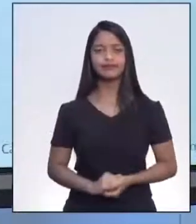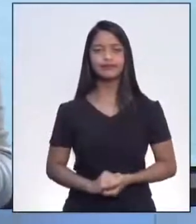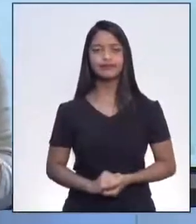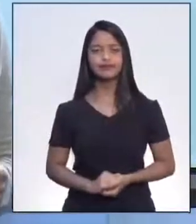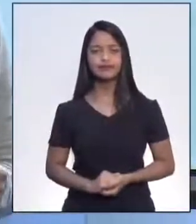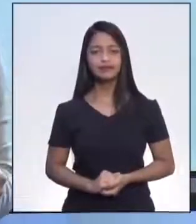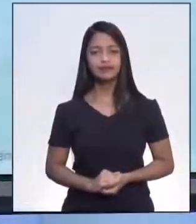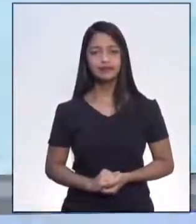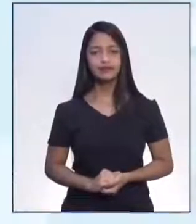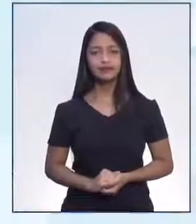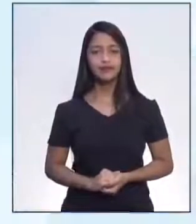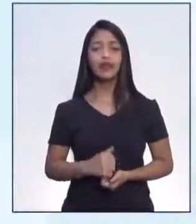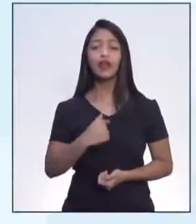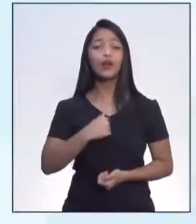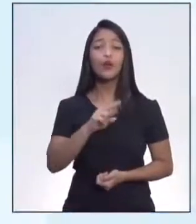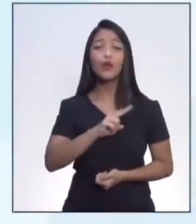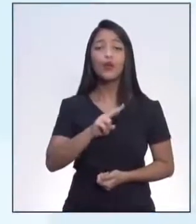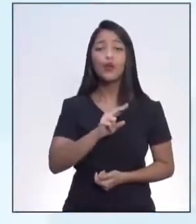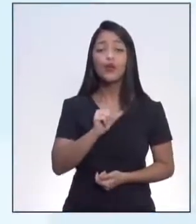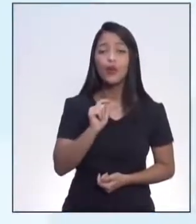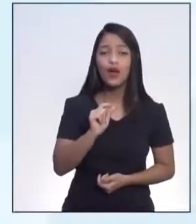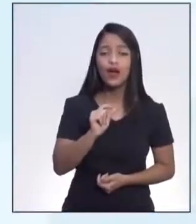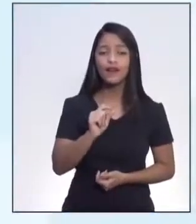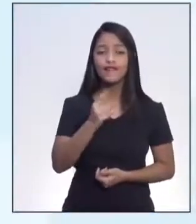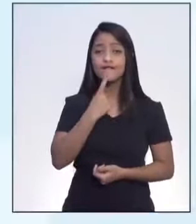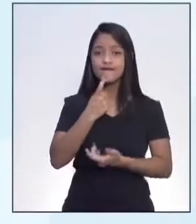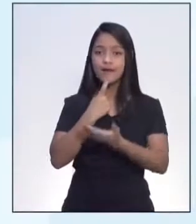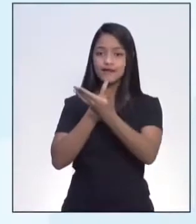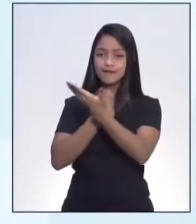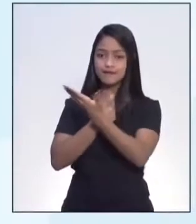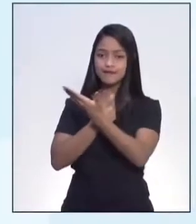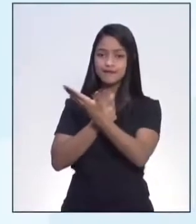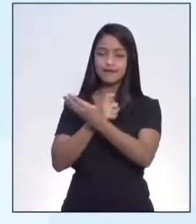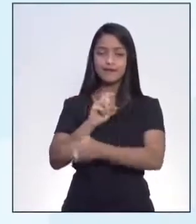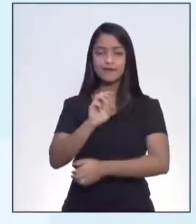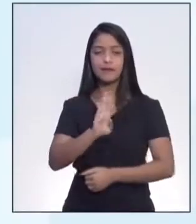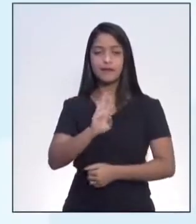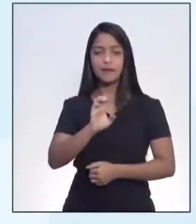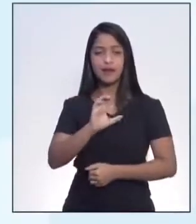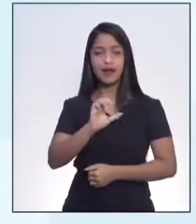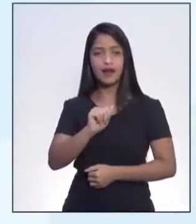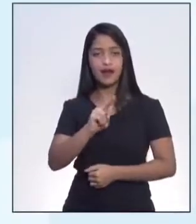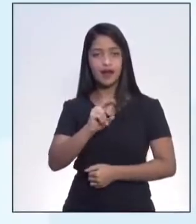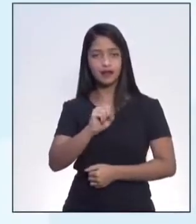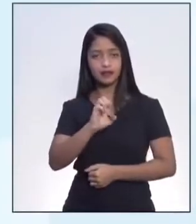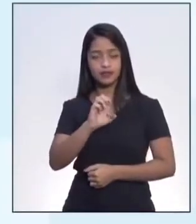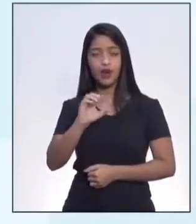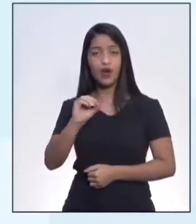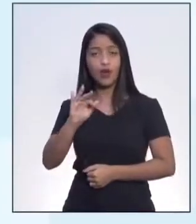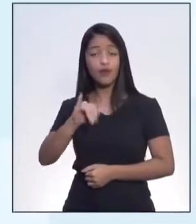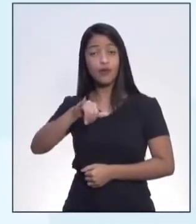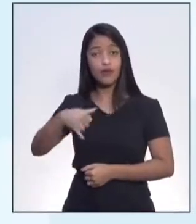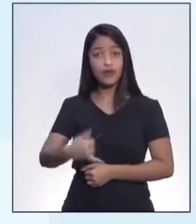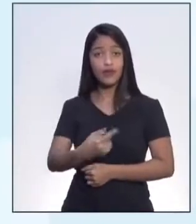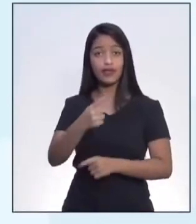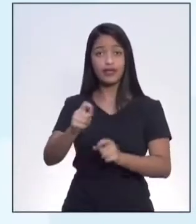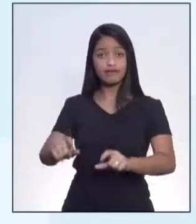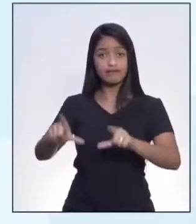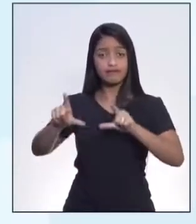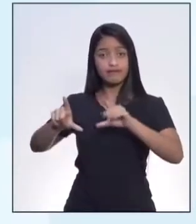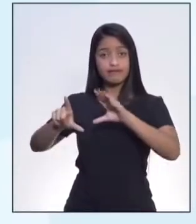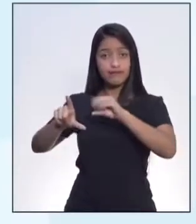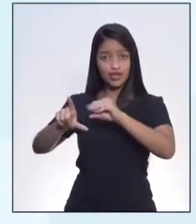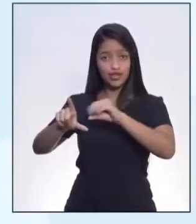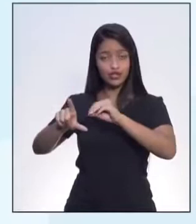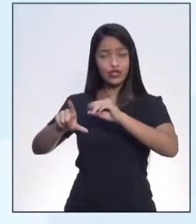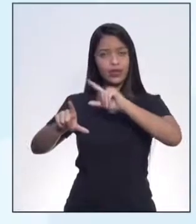Eu usei o because of. Olha lá o azulzinho. Gente, dá um print na tela e depois você arruma o seu caderno bonitinho, ou